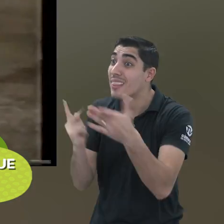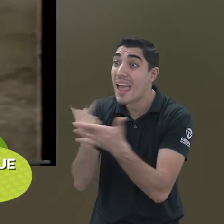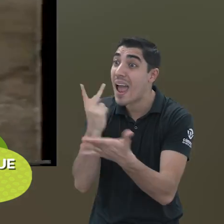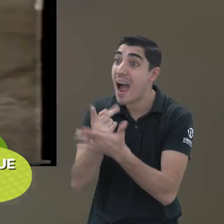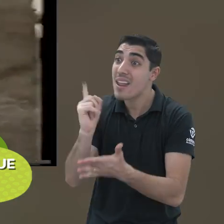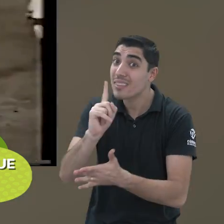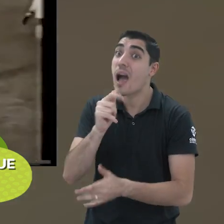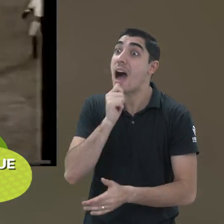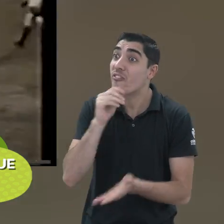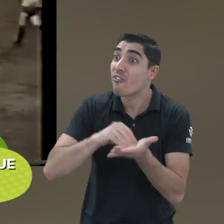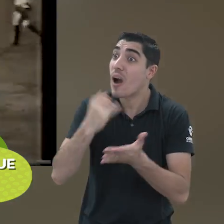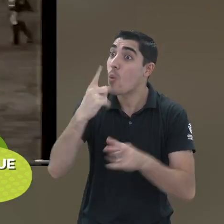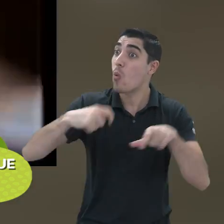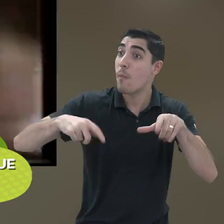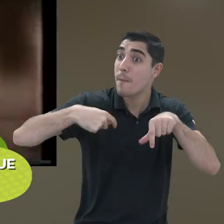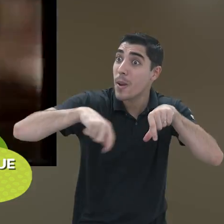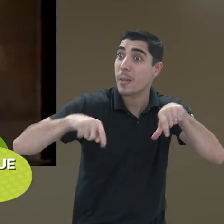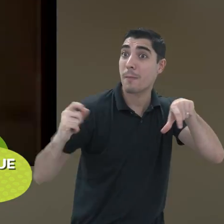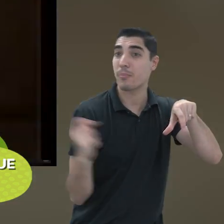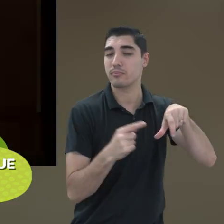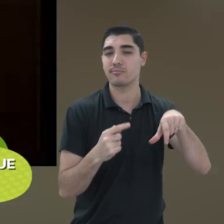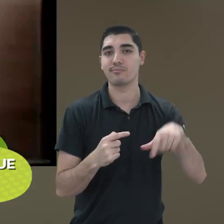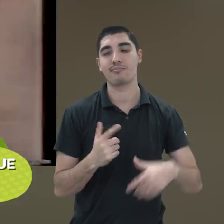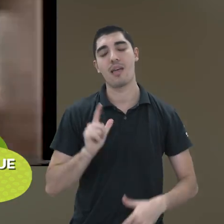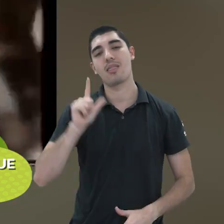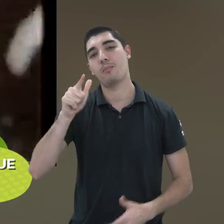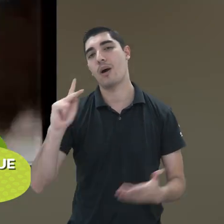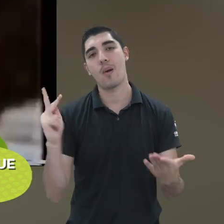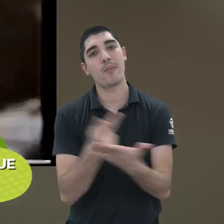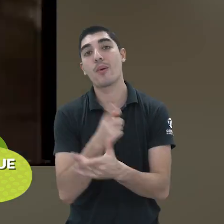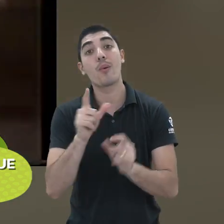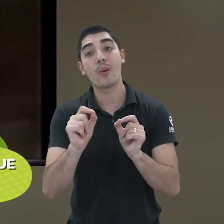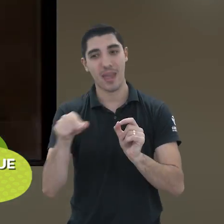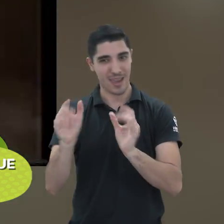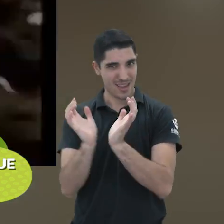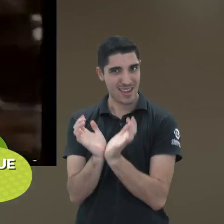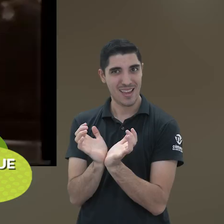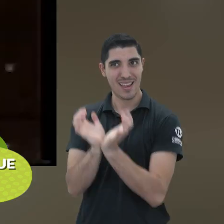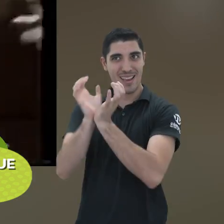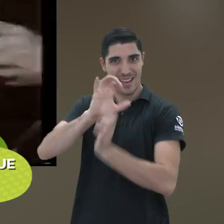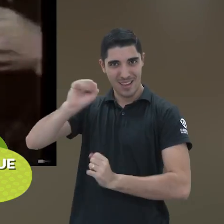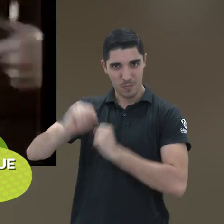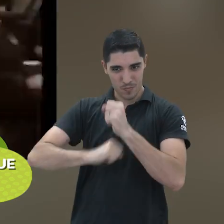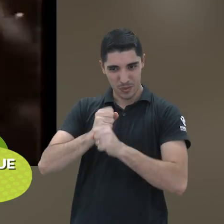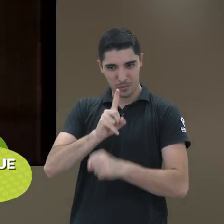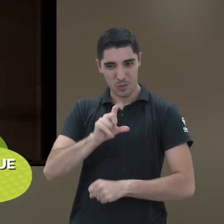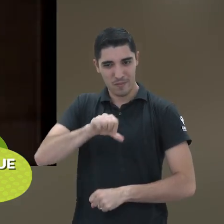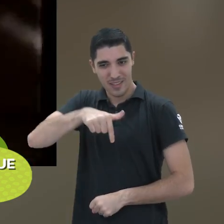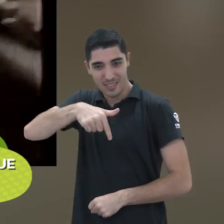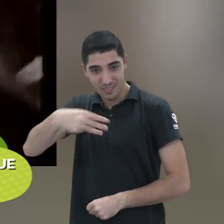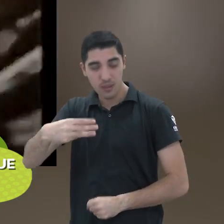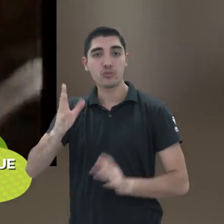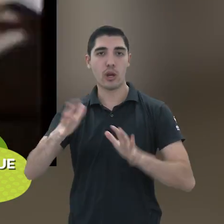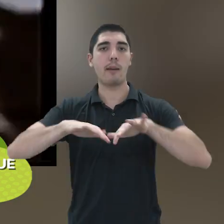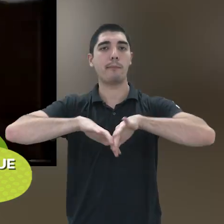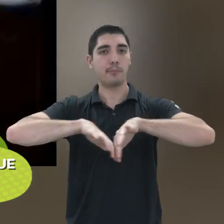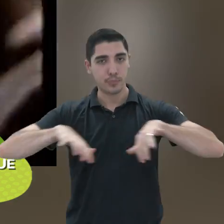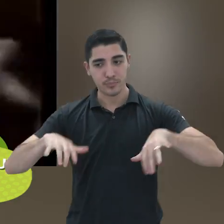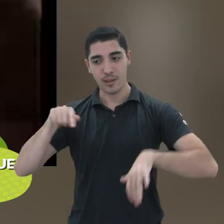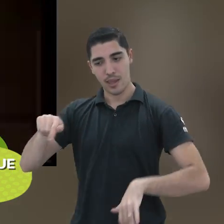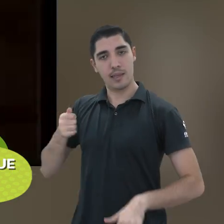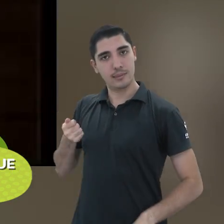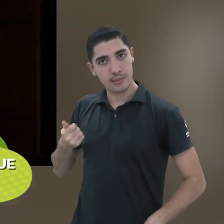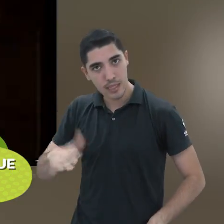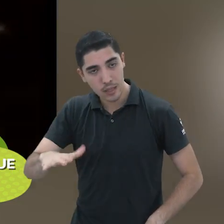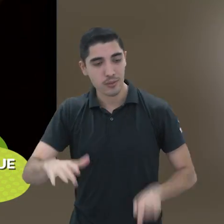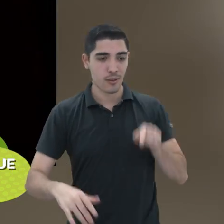mas já era tarde demais. Resultado, o título paulista de 1973 foi dividido entre o clube